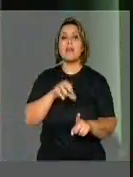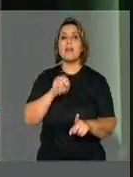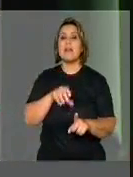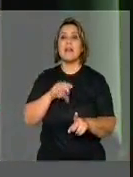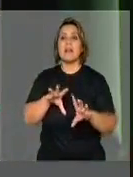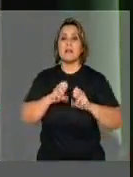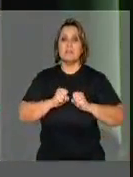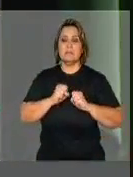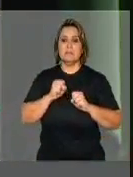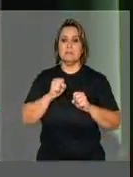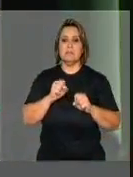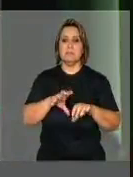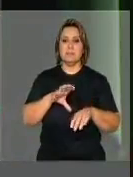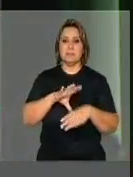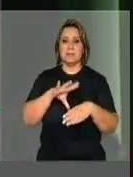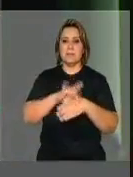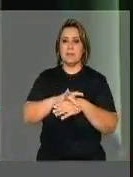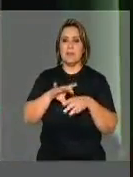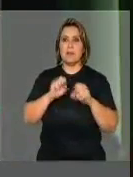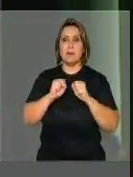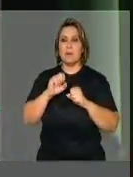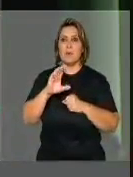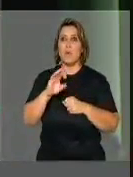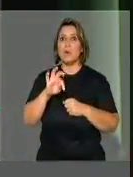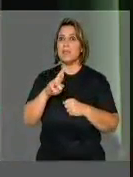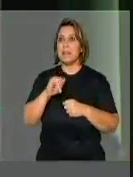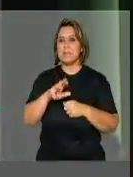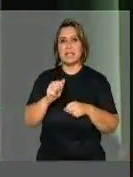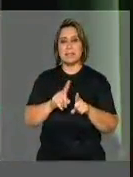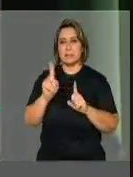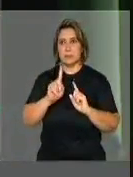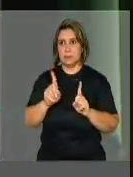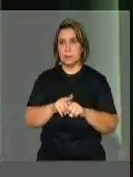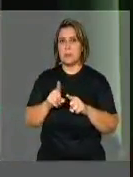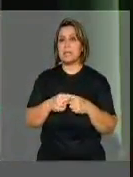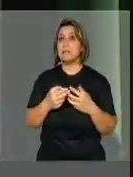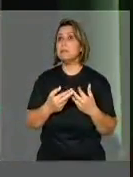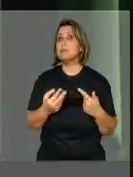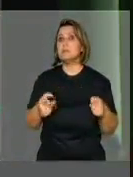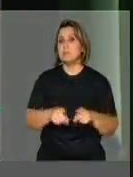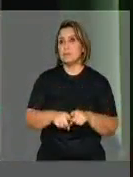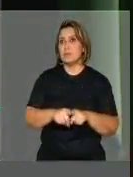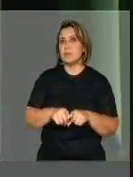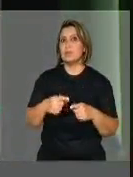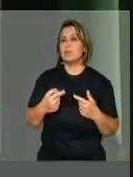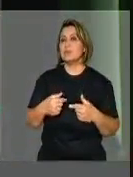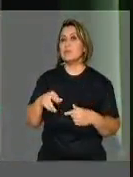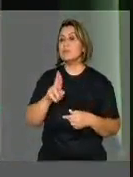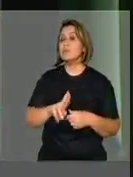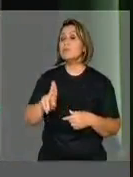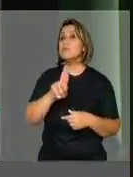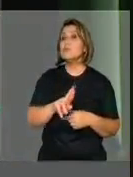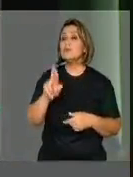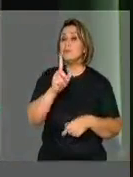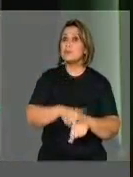de presença de substâncias que não permitem o uso